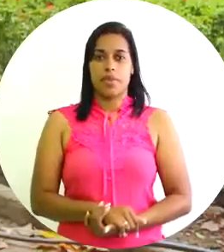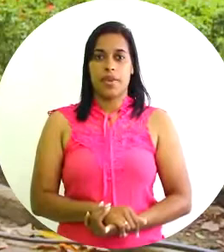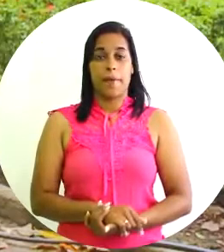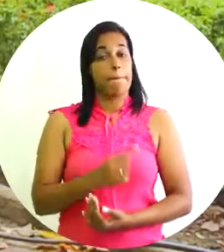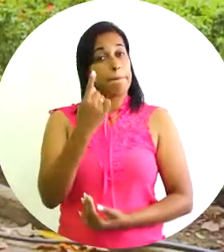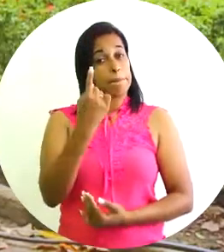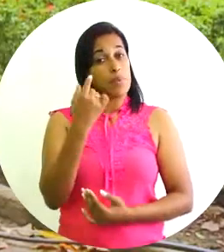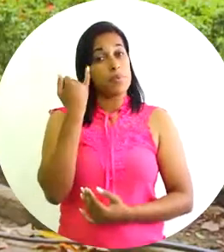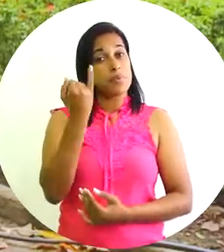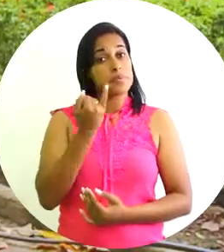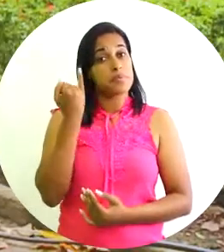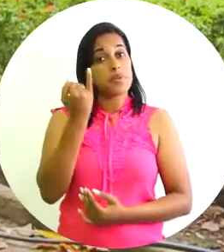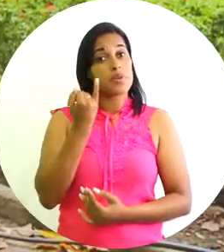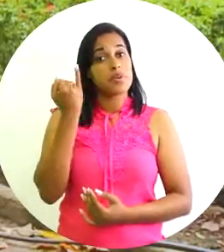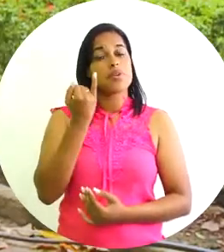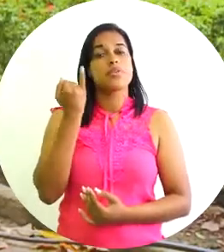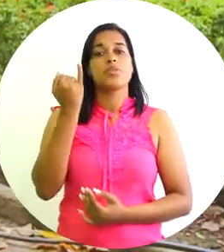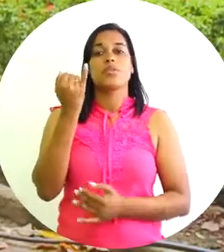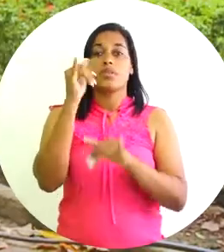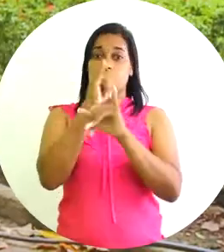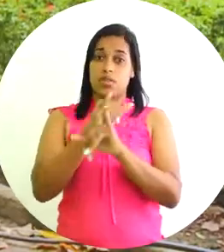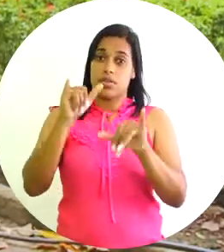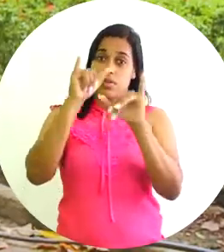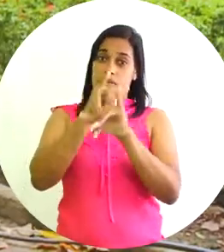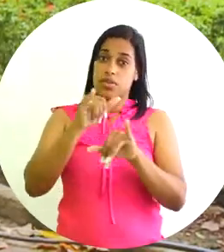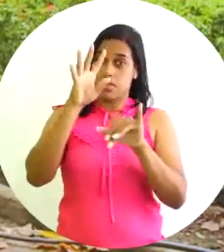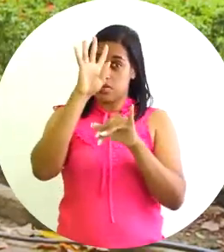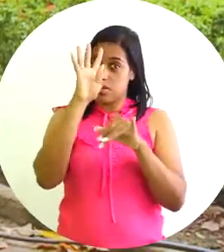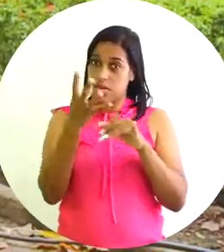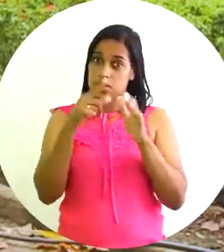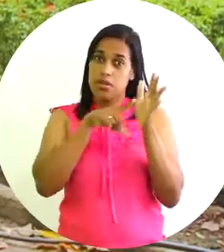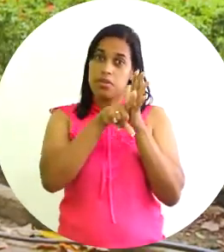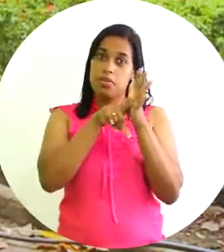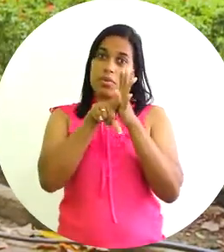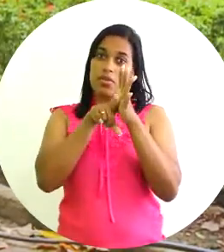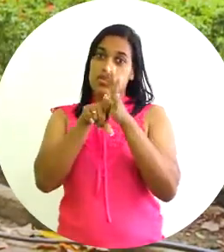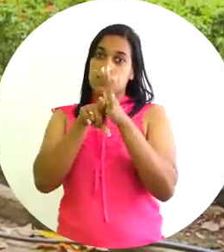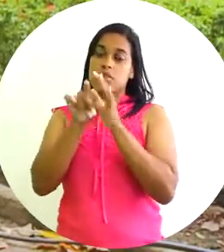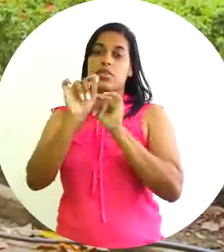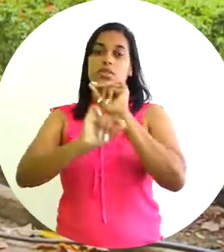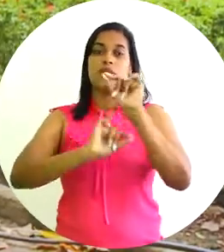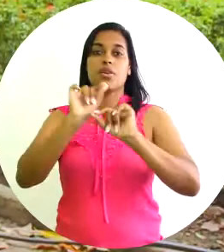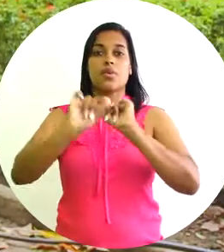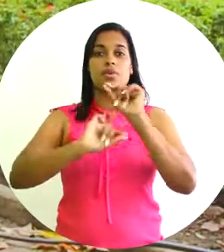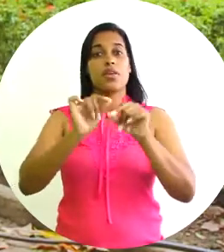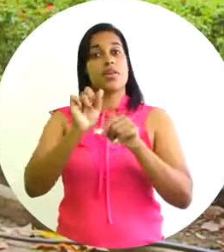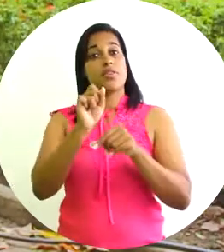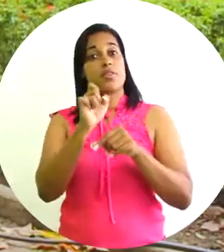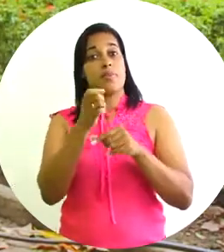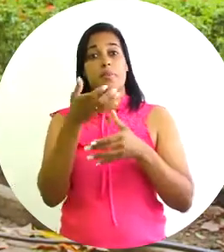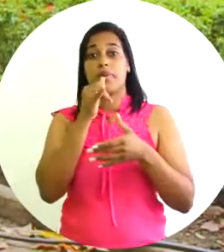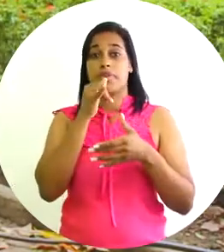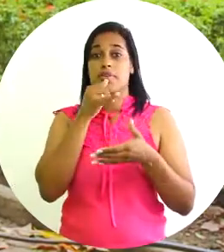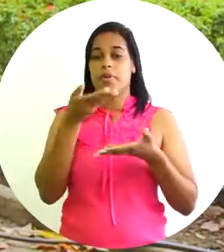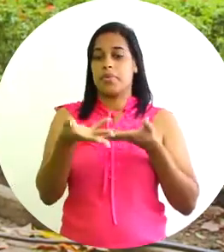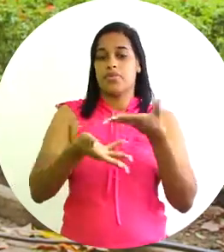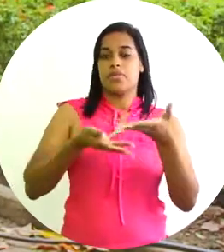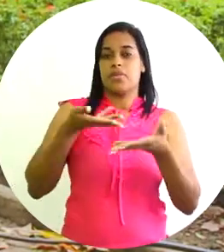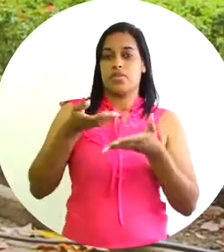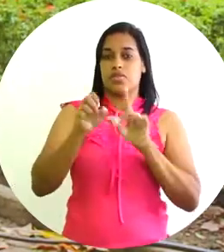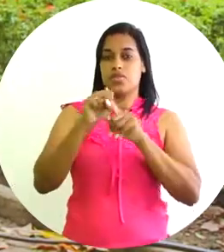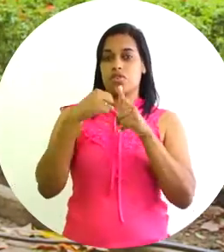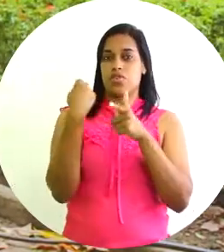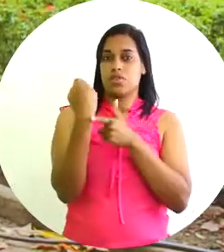Um dos pontos importantes dessa divulgação dos resultados de pesquisa é como se fosse uma prestação de contas à